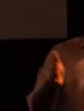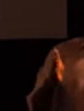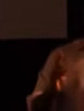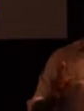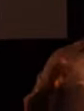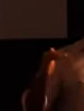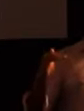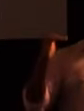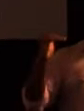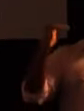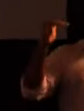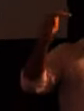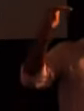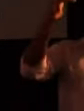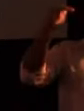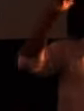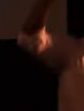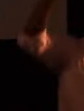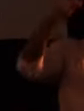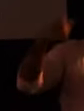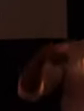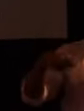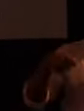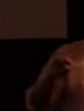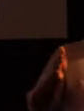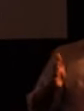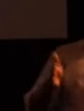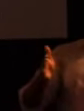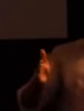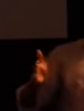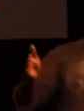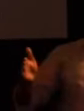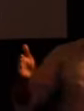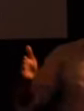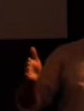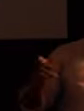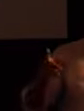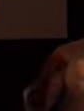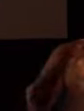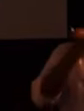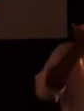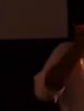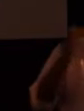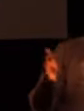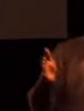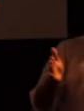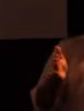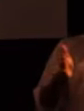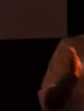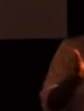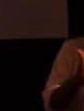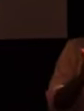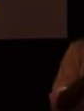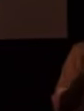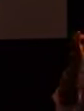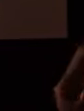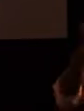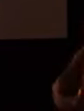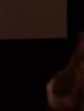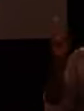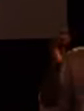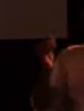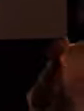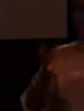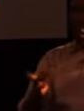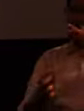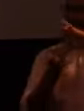maior. Quanto mais você cresce, mais você tem que se afastar dos seus vizinhos nessa mesma proporção. Então, veja como essa questão do